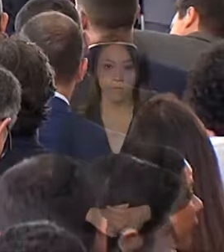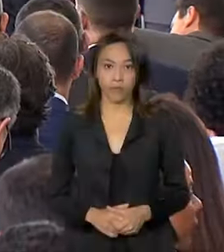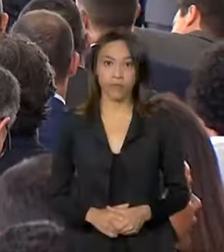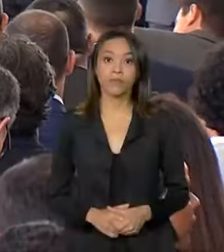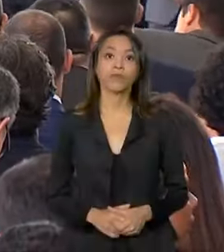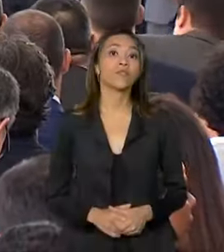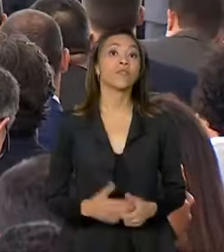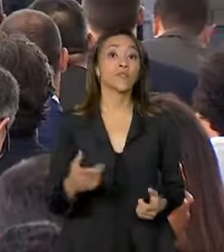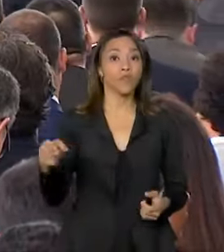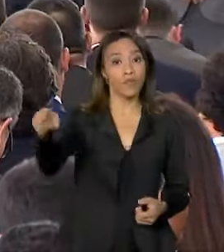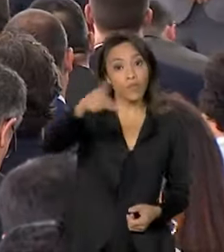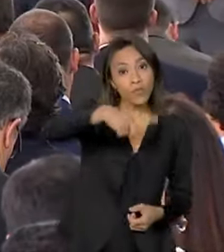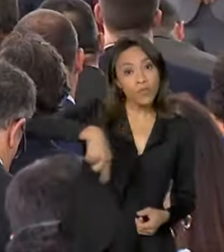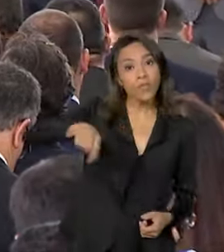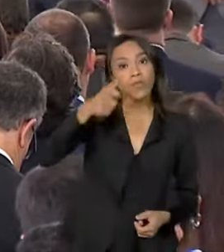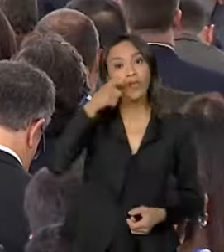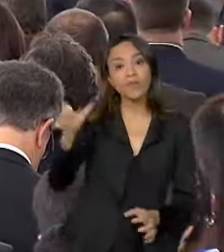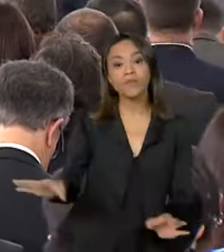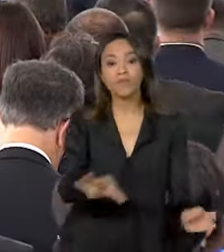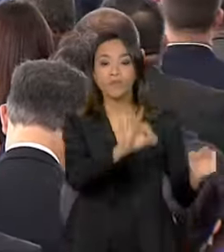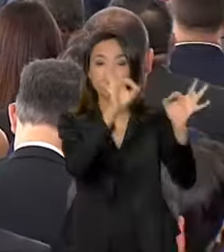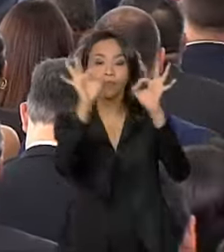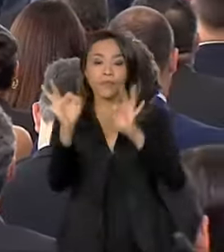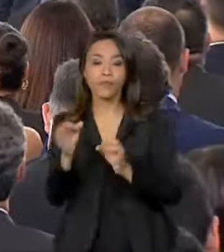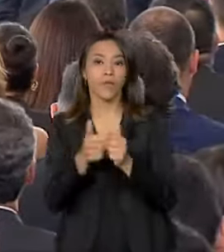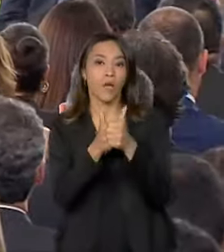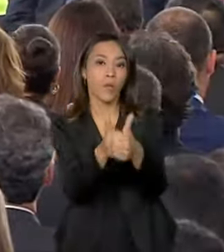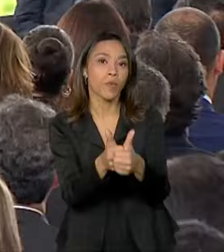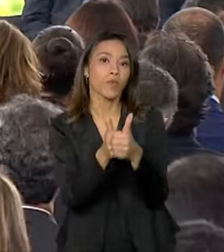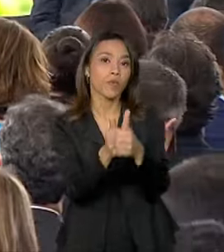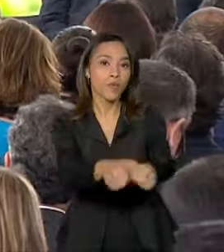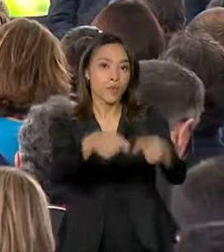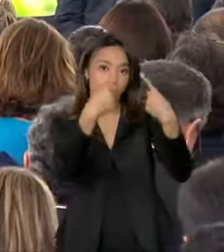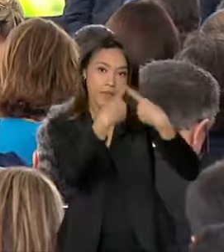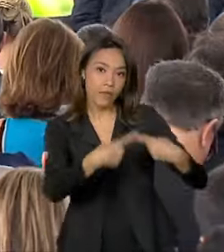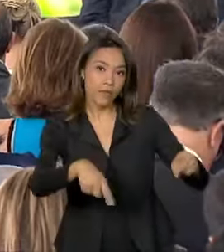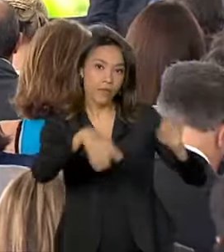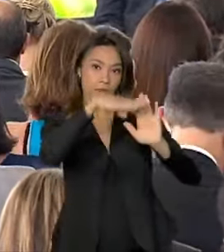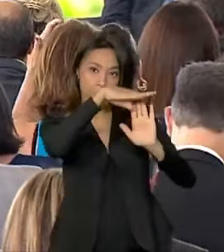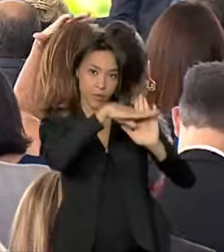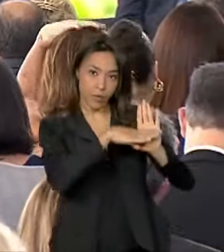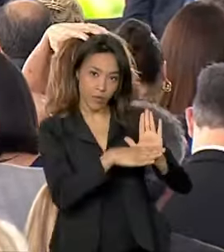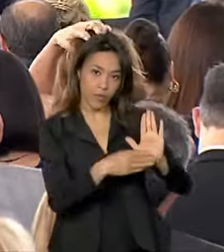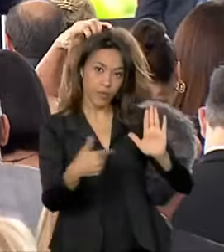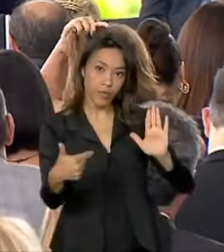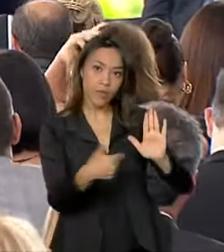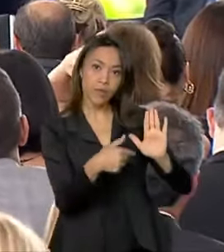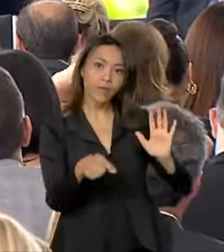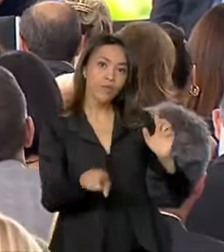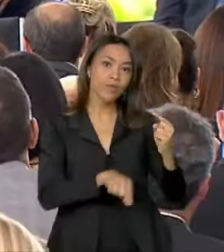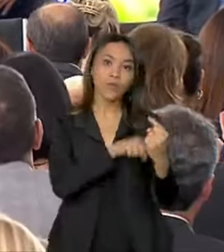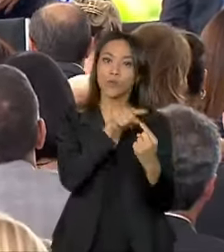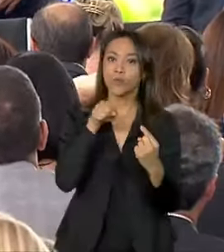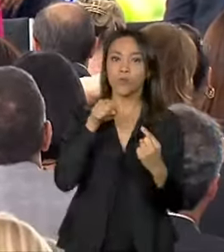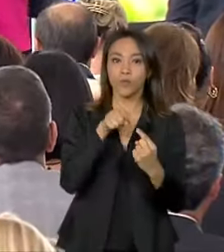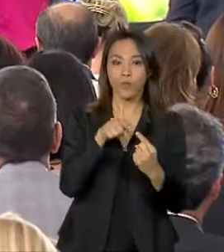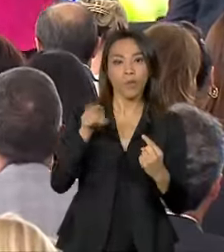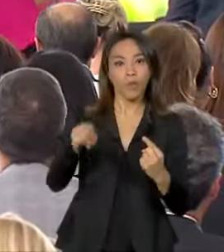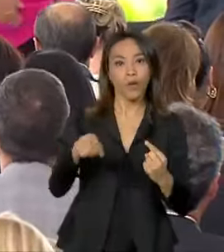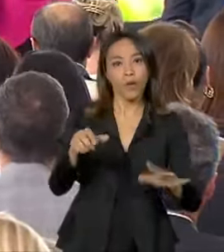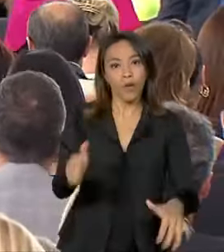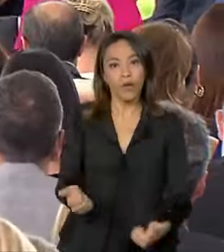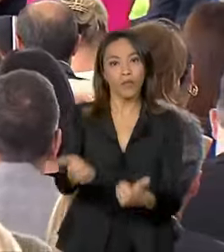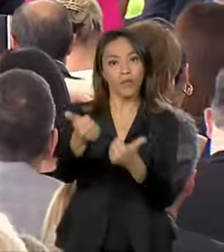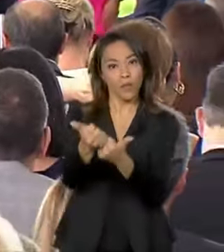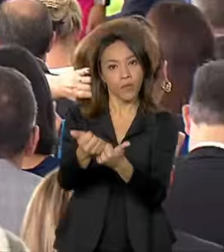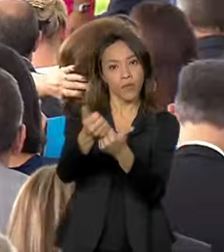Estamos ao vivo acompanhando o lançamento do programa Acredita Brasil para reestruturar parte do mercado de